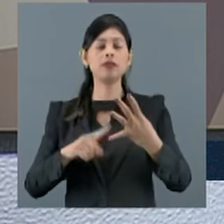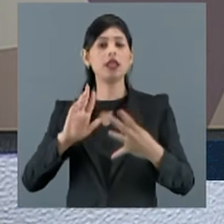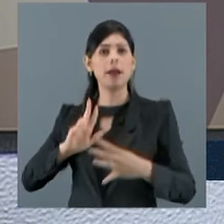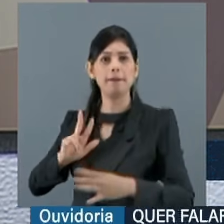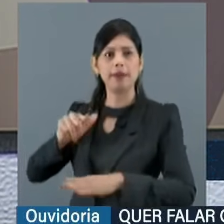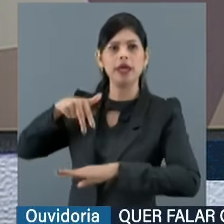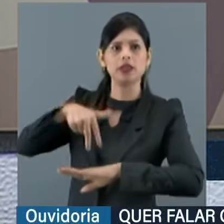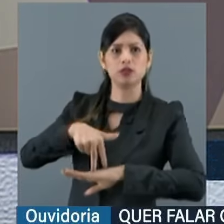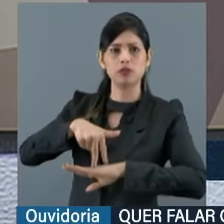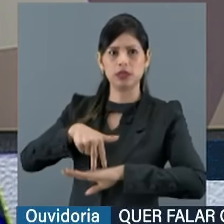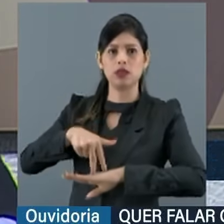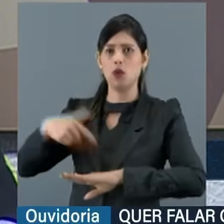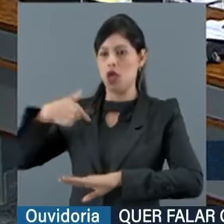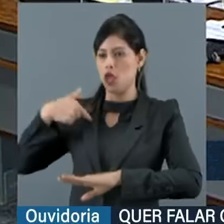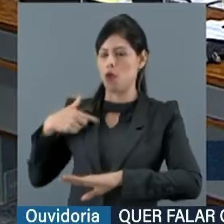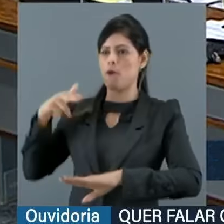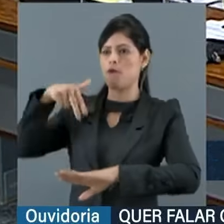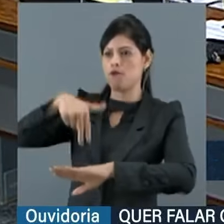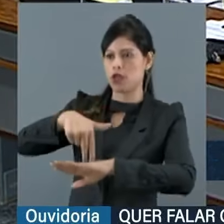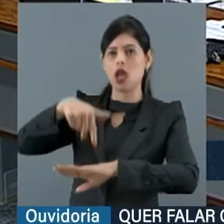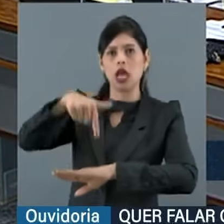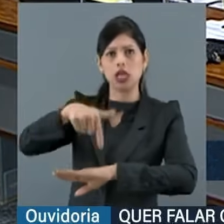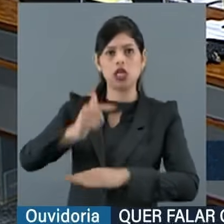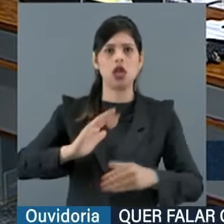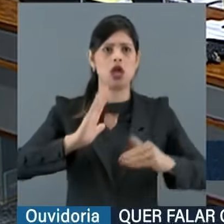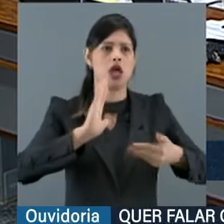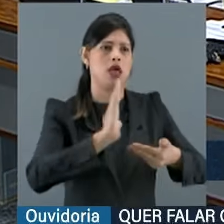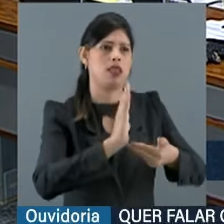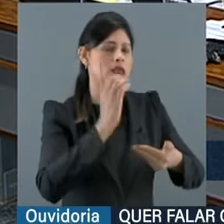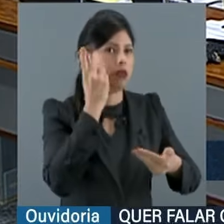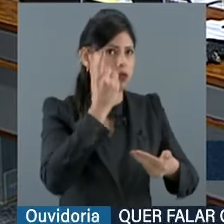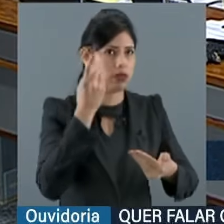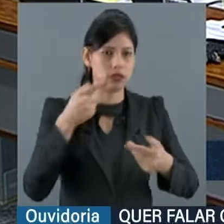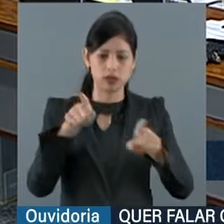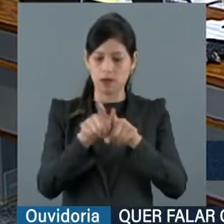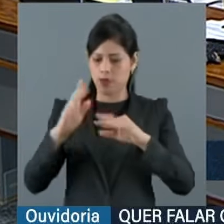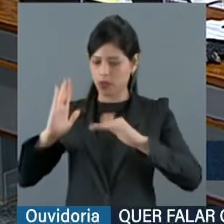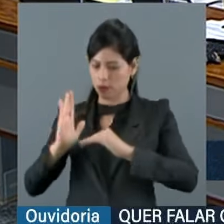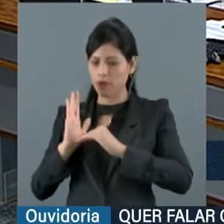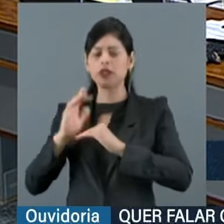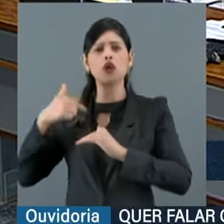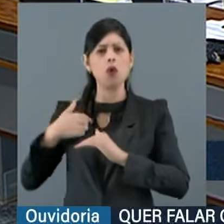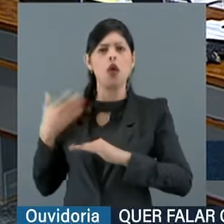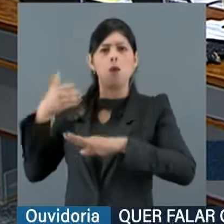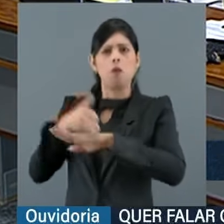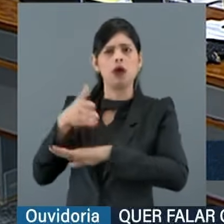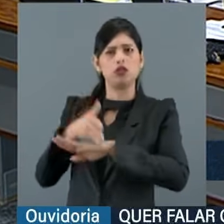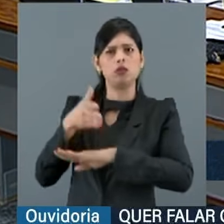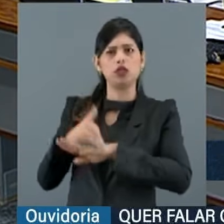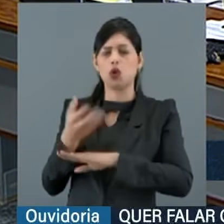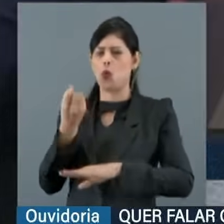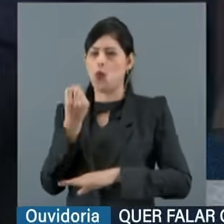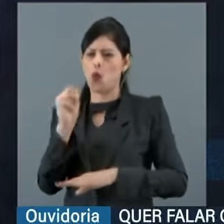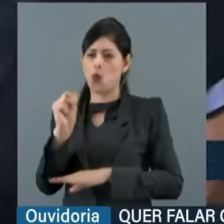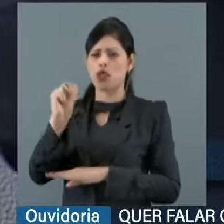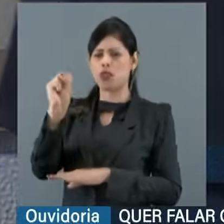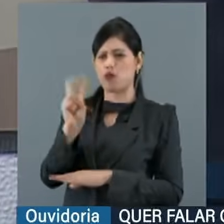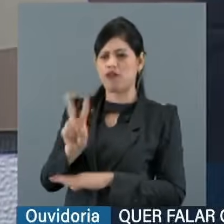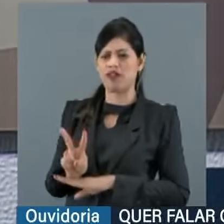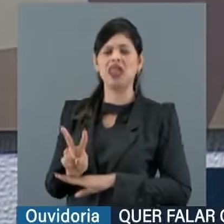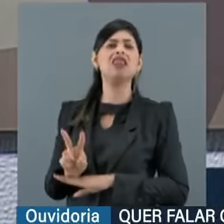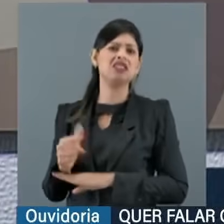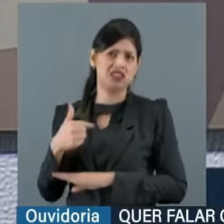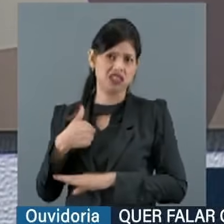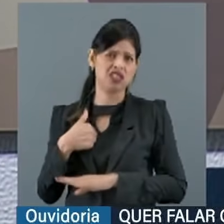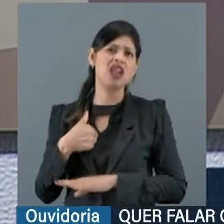compareci aqui 8 vezes. Tenho certeza que sou o recordista de detentor de convites e convocações. São